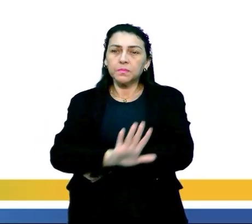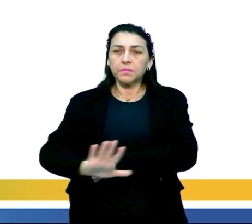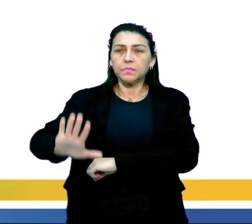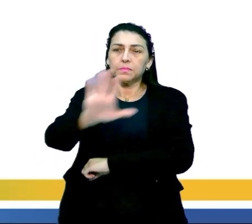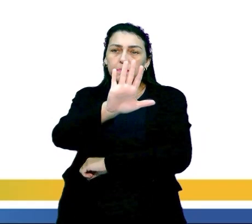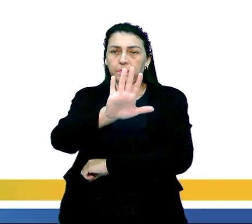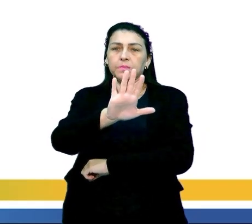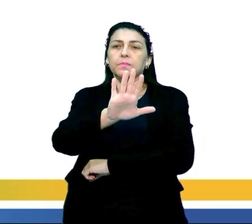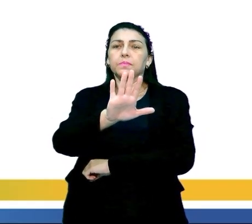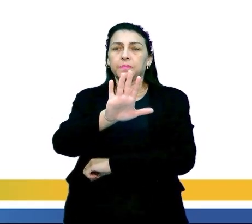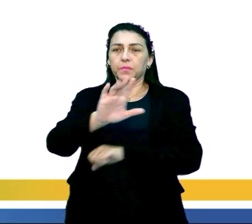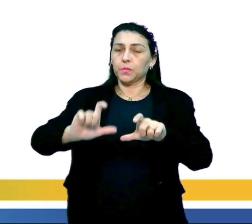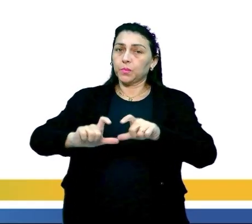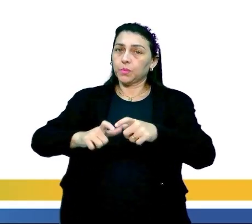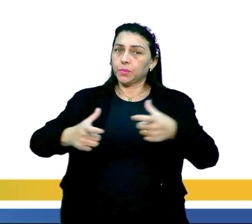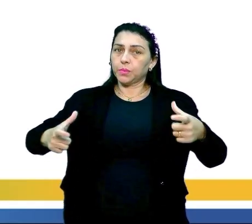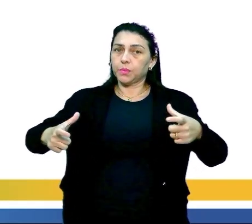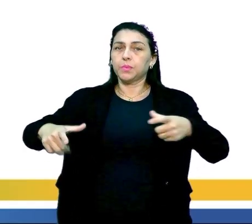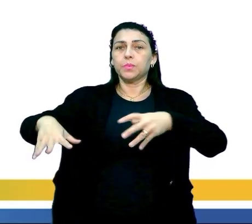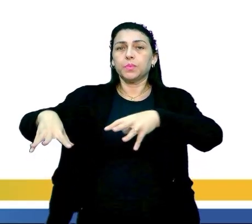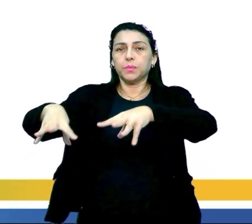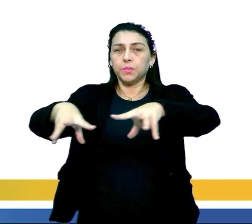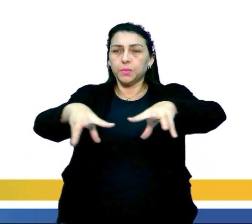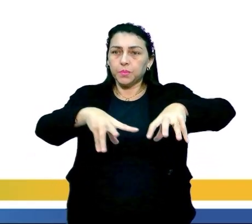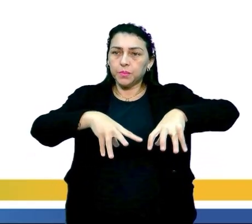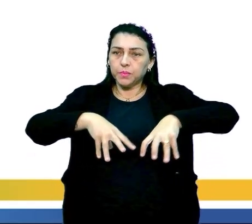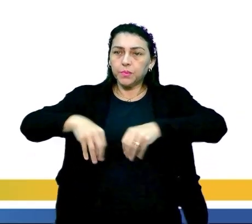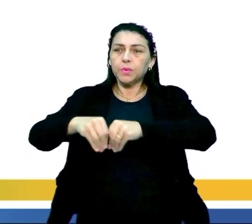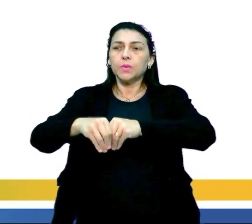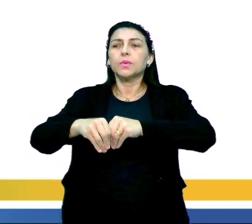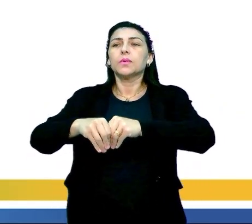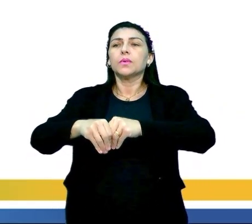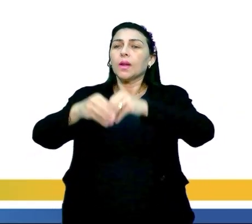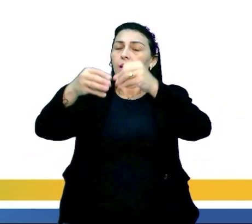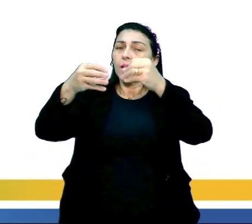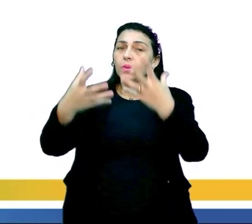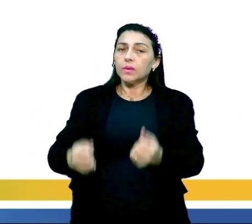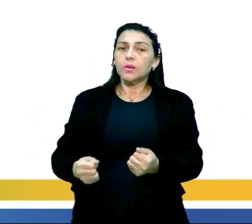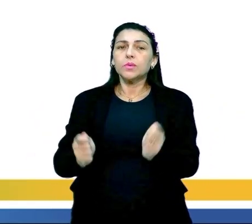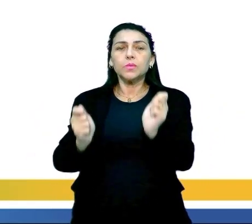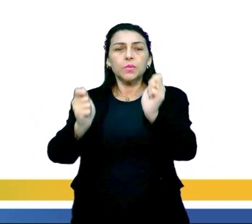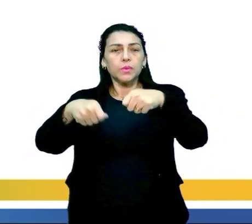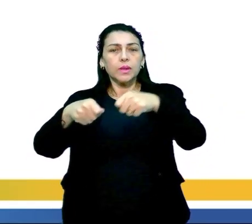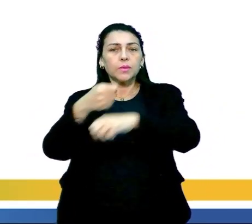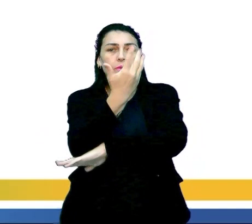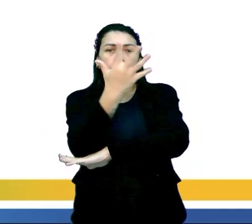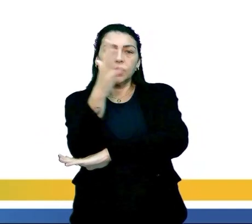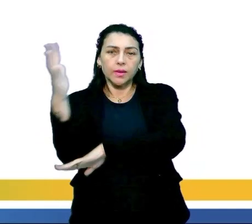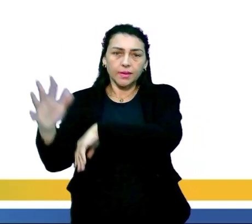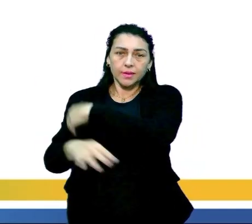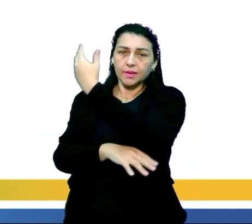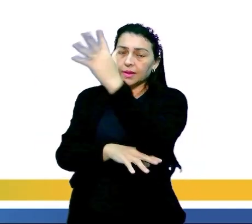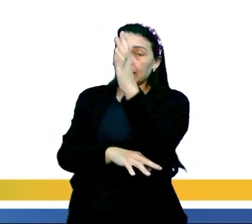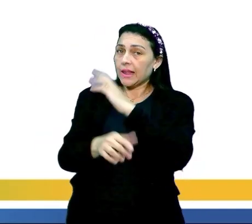cultura europeia em extenso território, dotado de condições